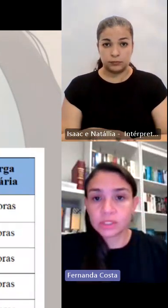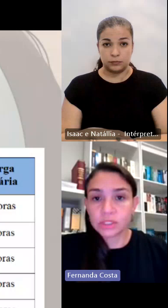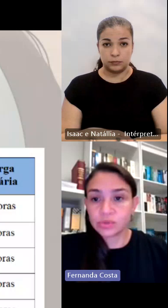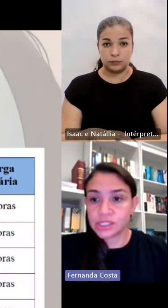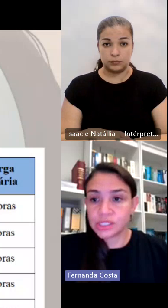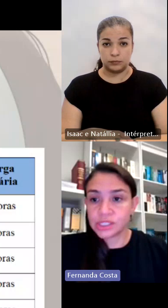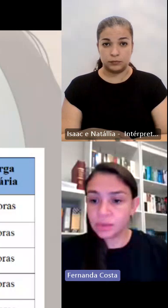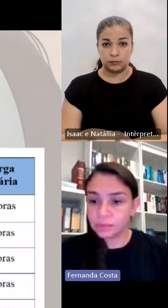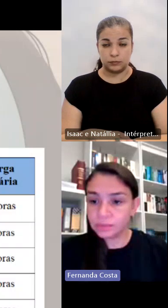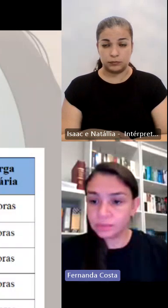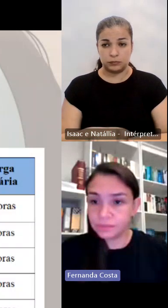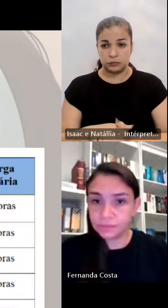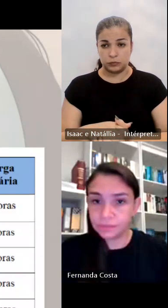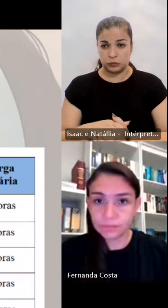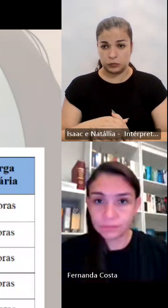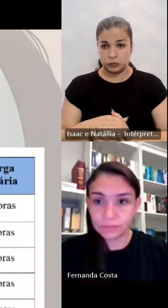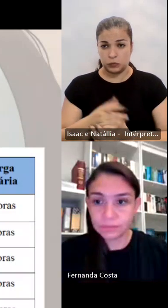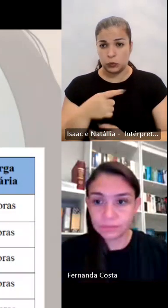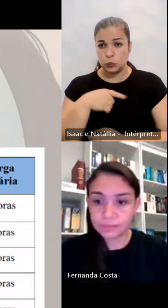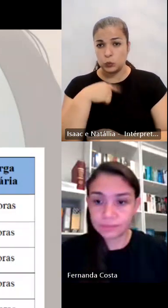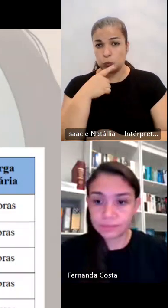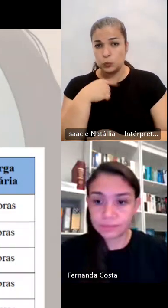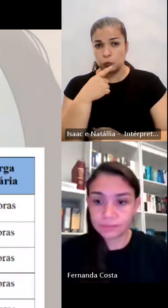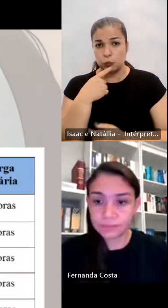Alguma outra sugestão?